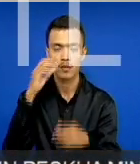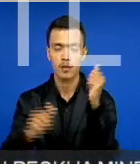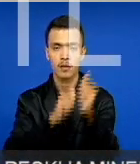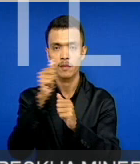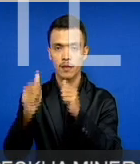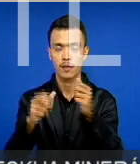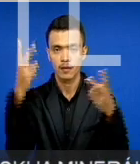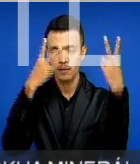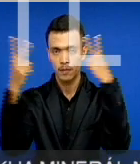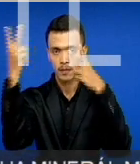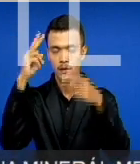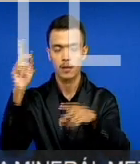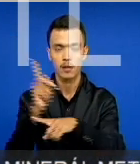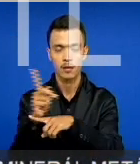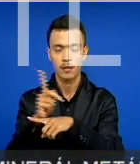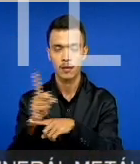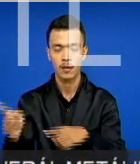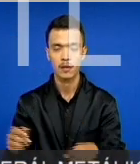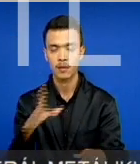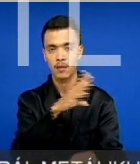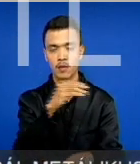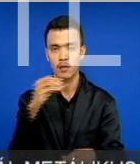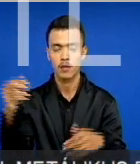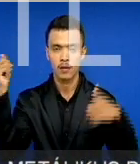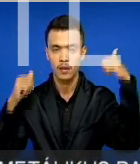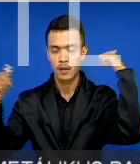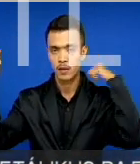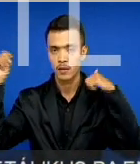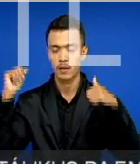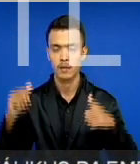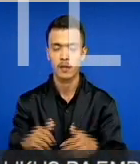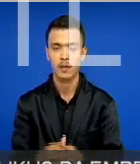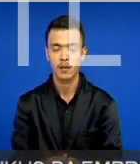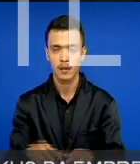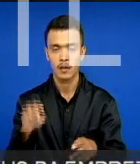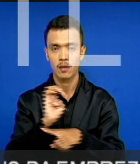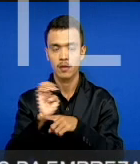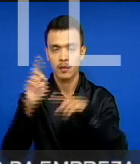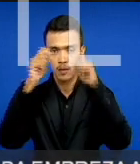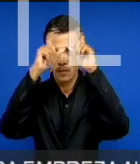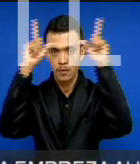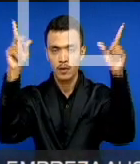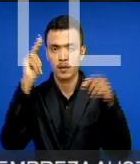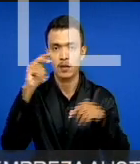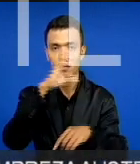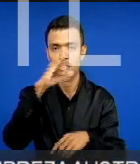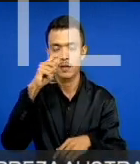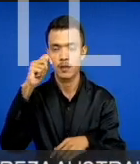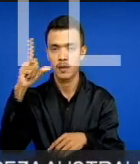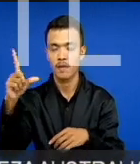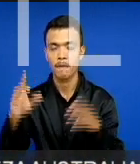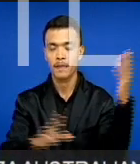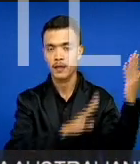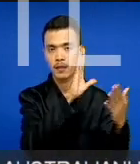turismo, comércio, indústria, manutenção, não atividade extrativa do petróleo de molesta. CCTL Mos